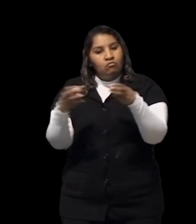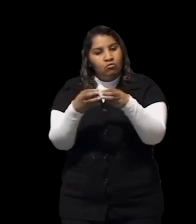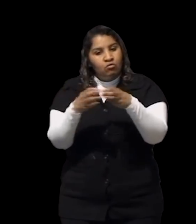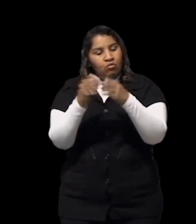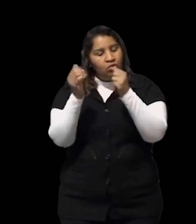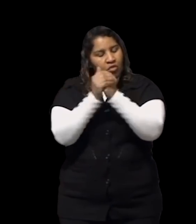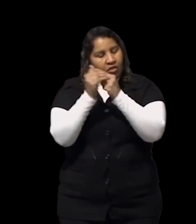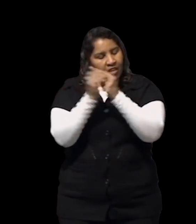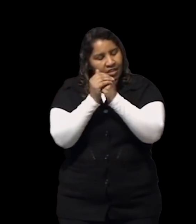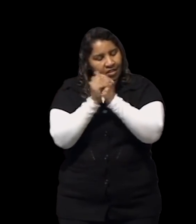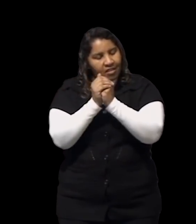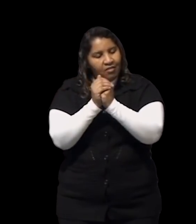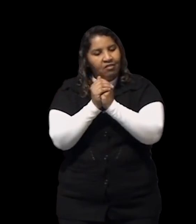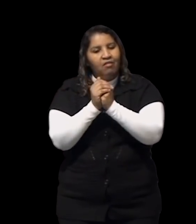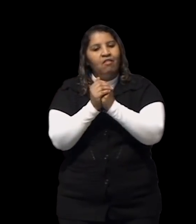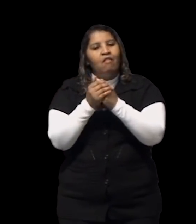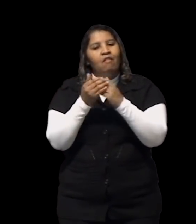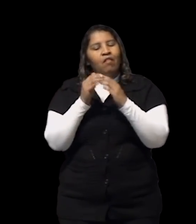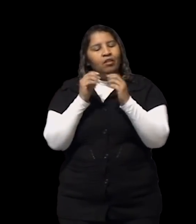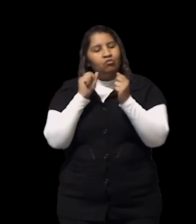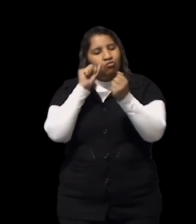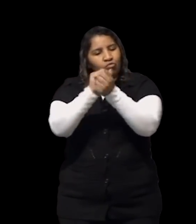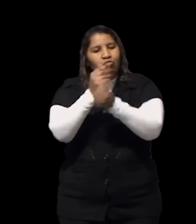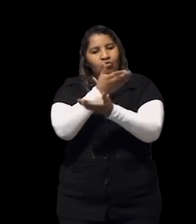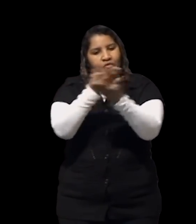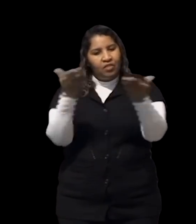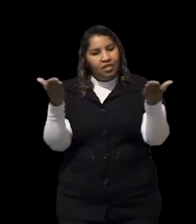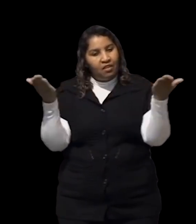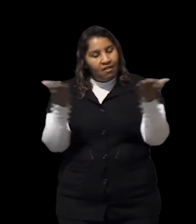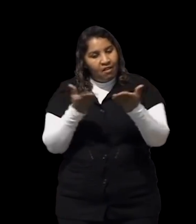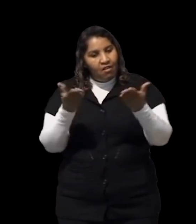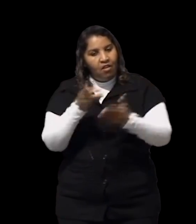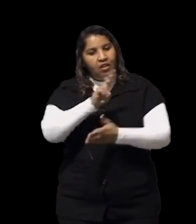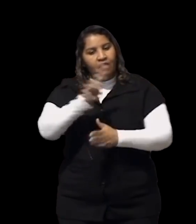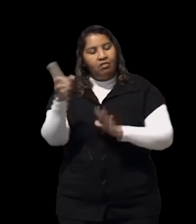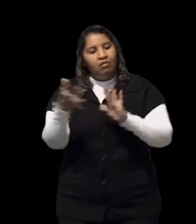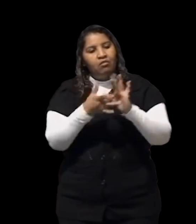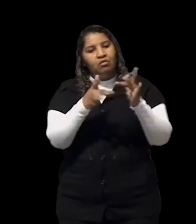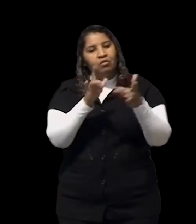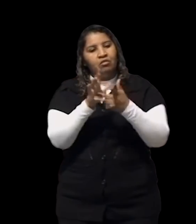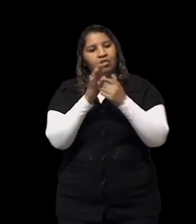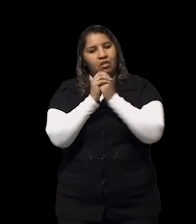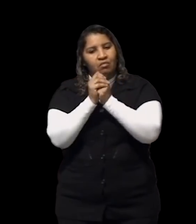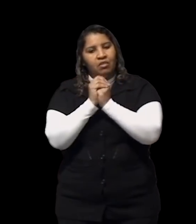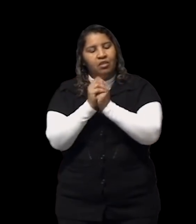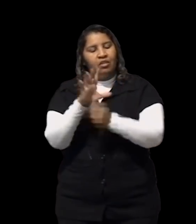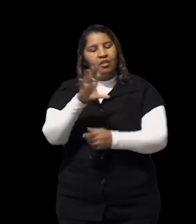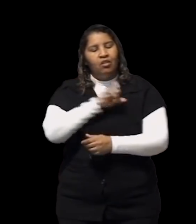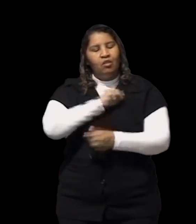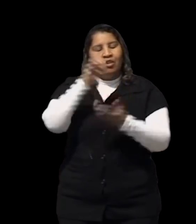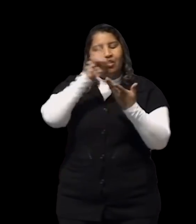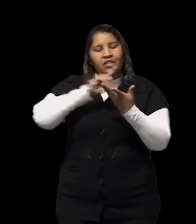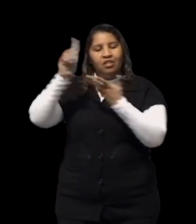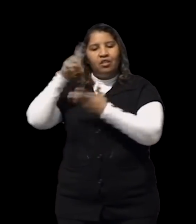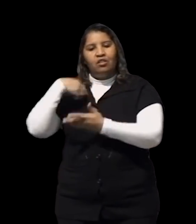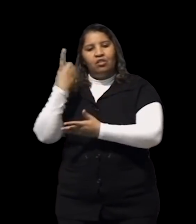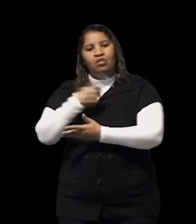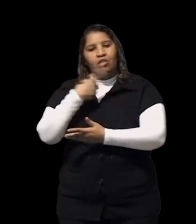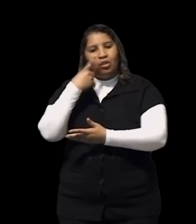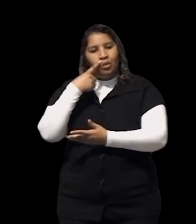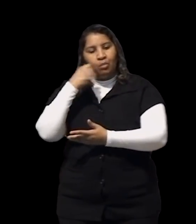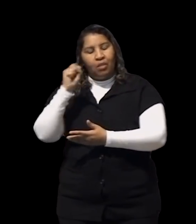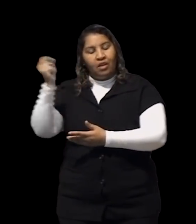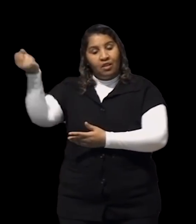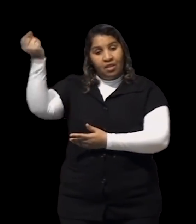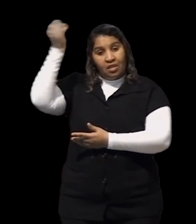como membros da igreja batista de Bom Retiro com o filho de Deus em nome de Jesus amém que o amor de Deus nosso pai a graça